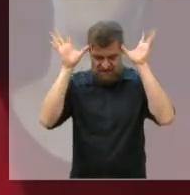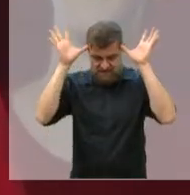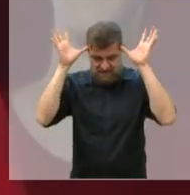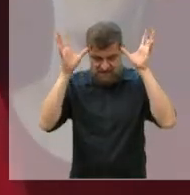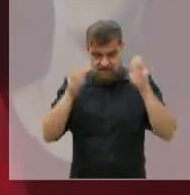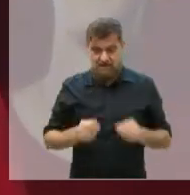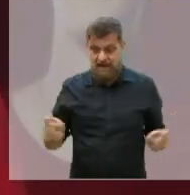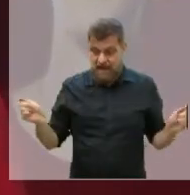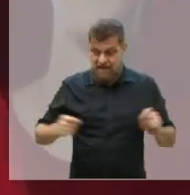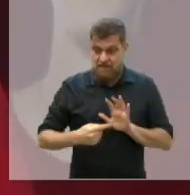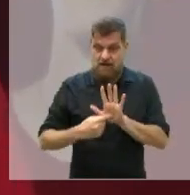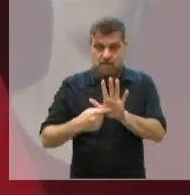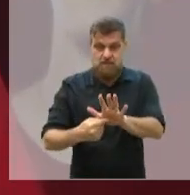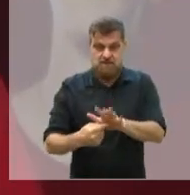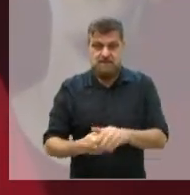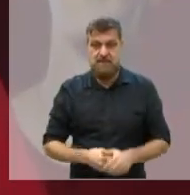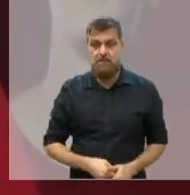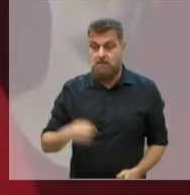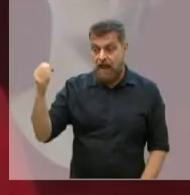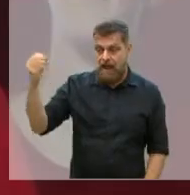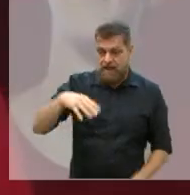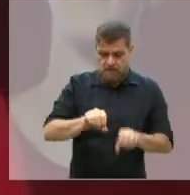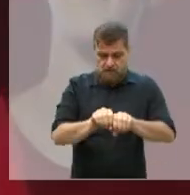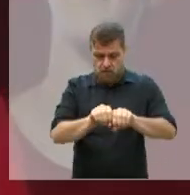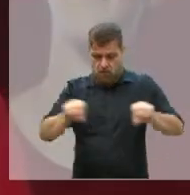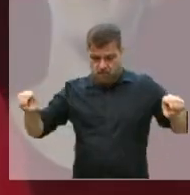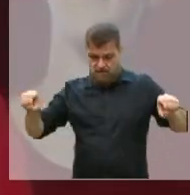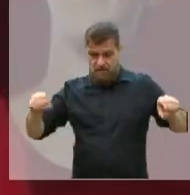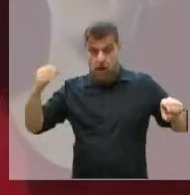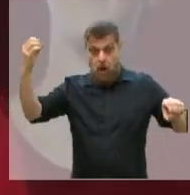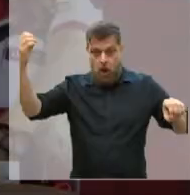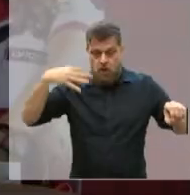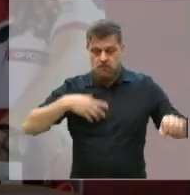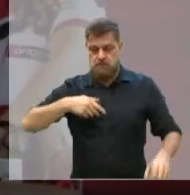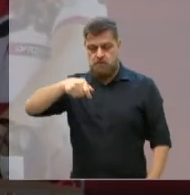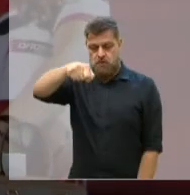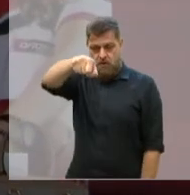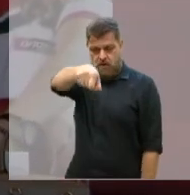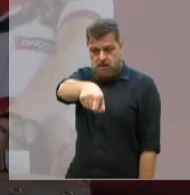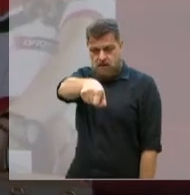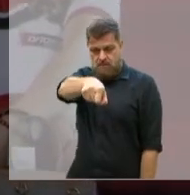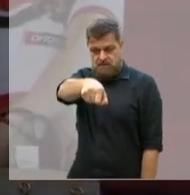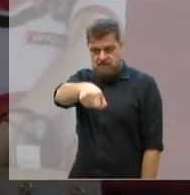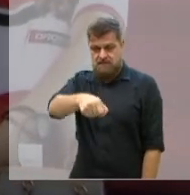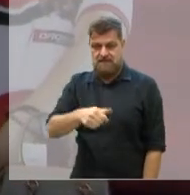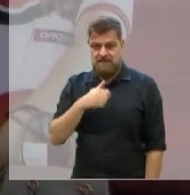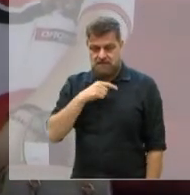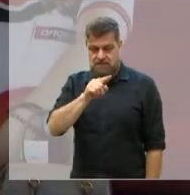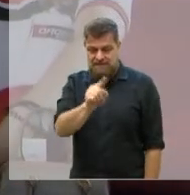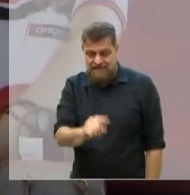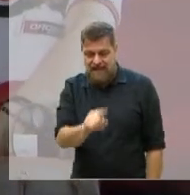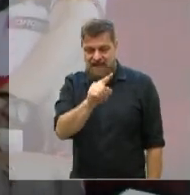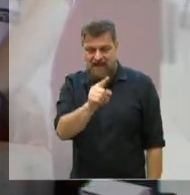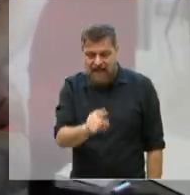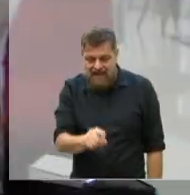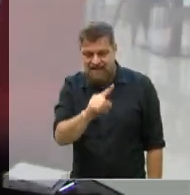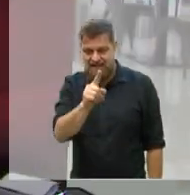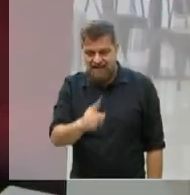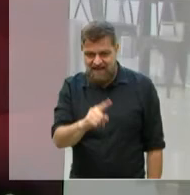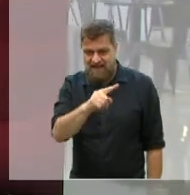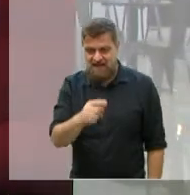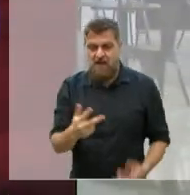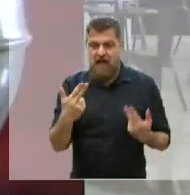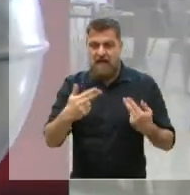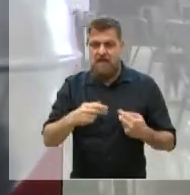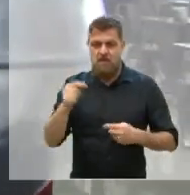consigo ligar uma lâmpada sem na verdade ligar em nada. Eu consigo colocar a lâmpada em cima do gerador, gera-se um raio, como se fosse um raio de